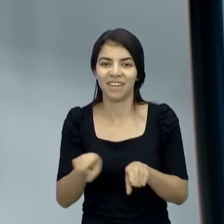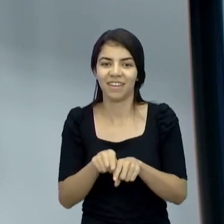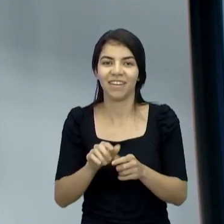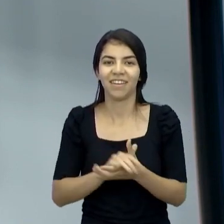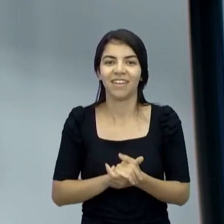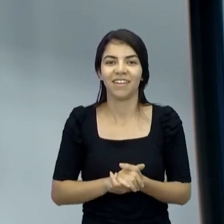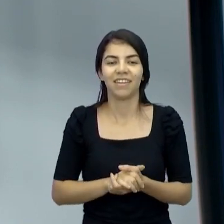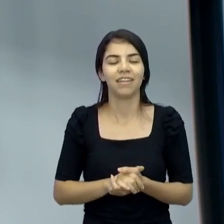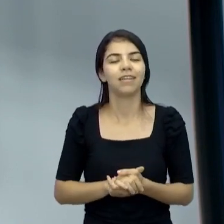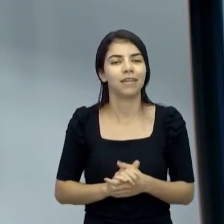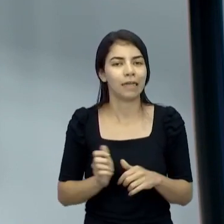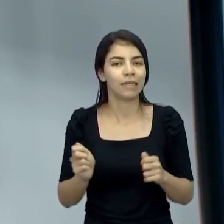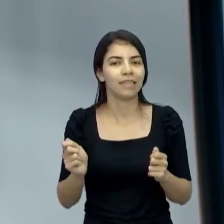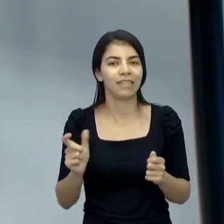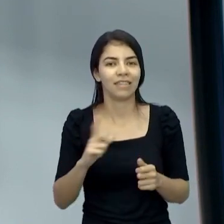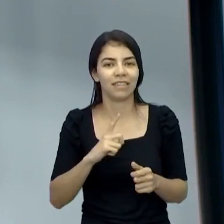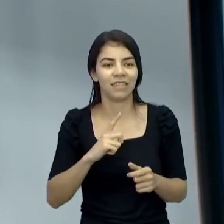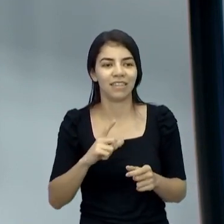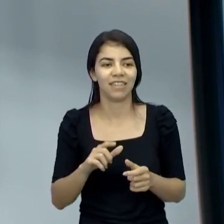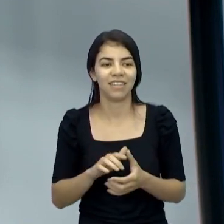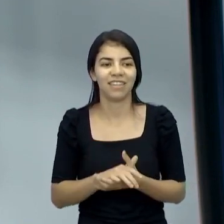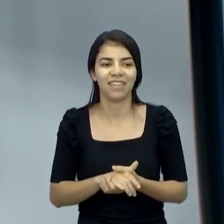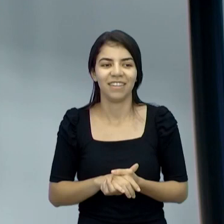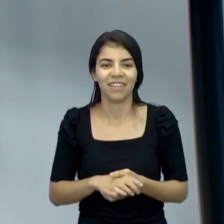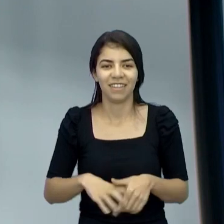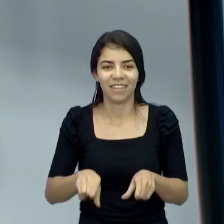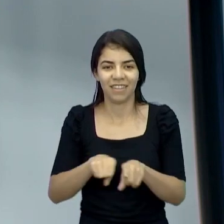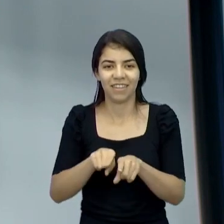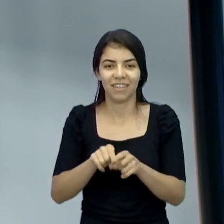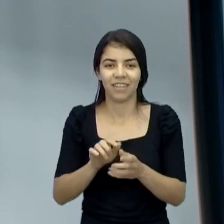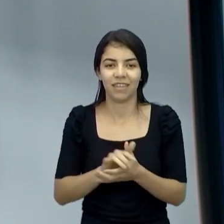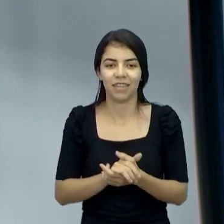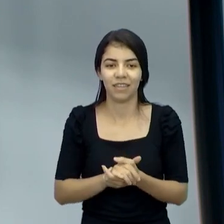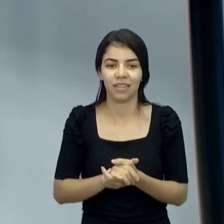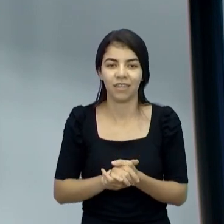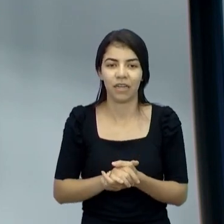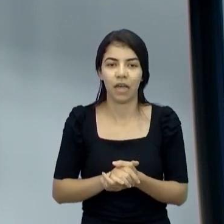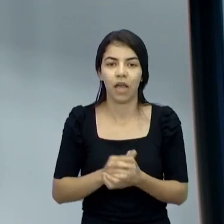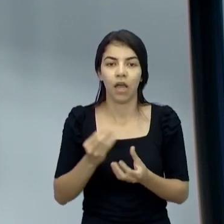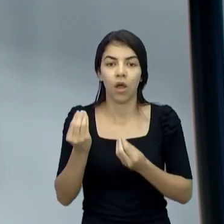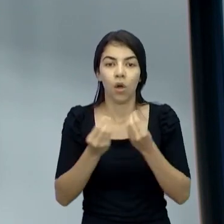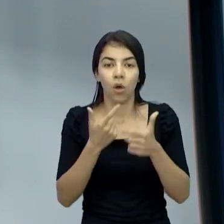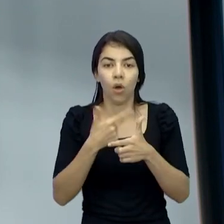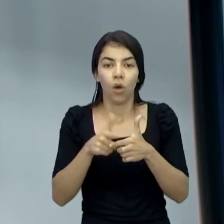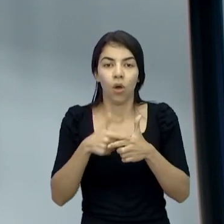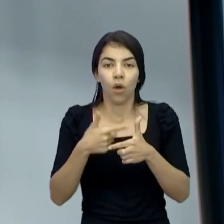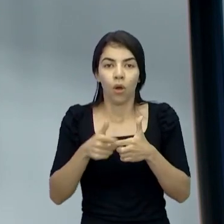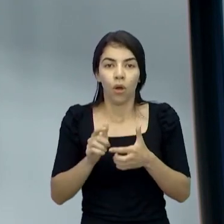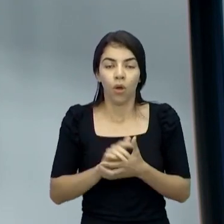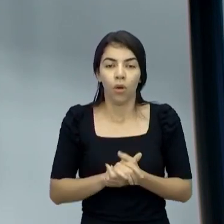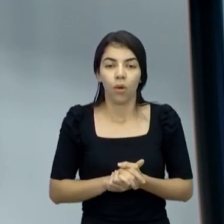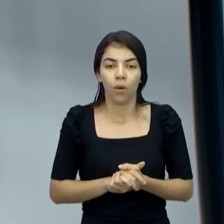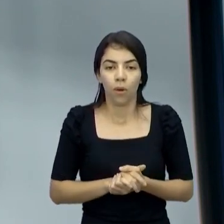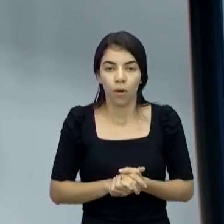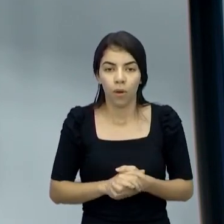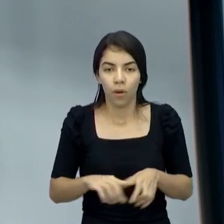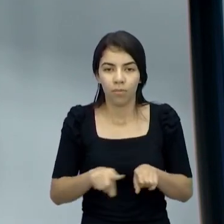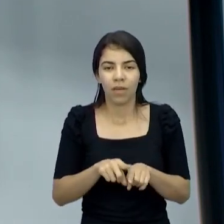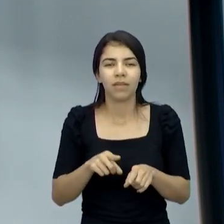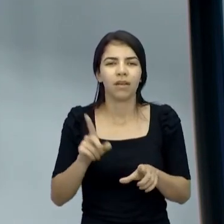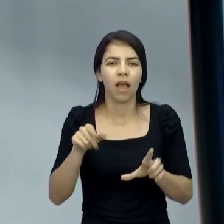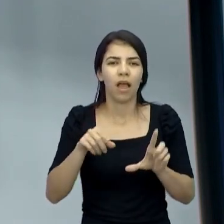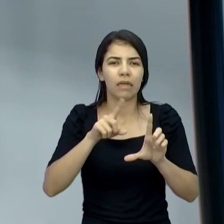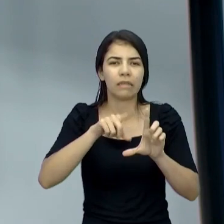teria os órgãos aí já têm a informação de onde está o problema. Não é? Então veja como são importantes